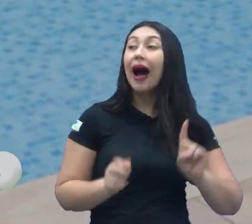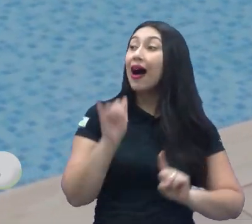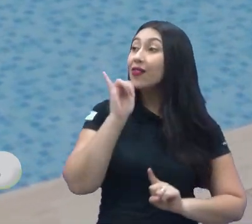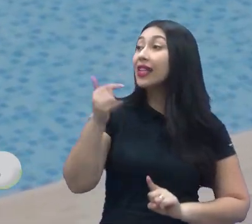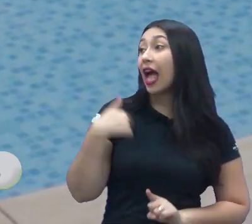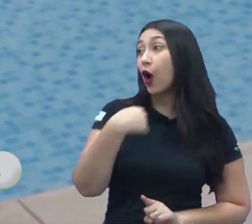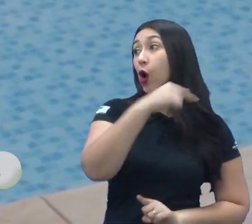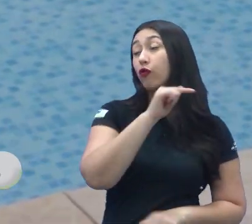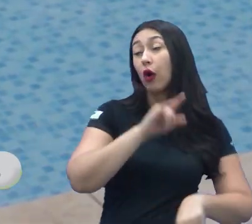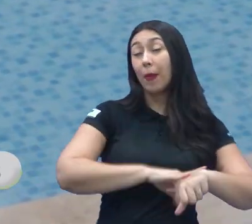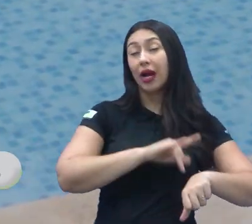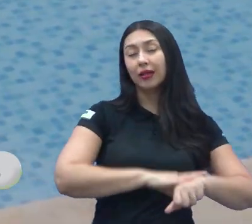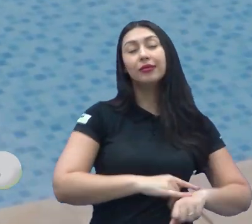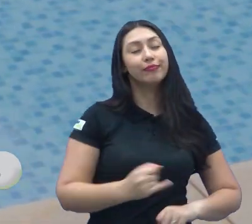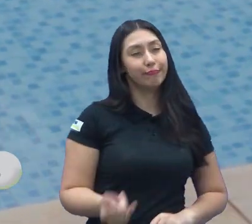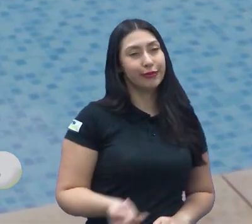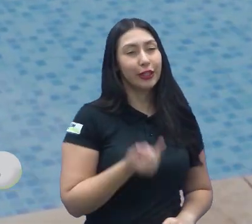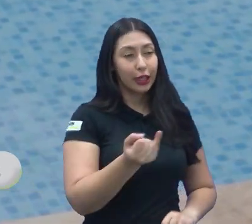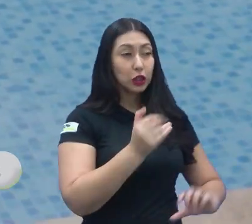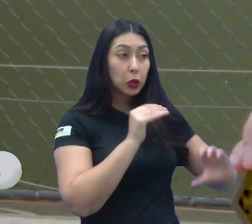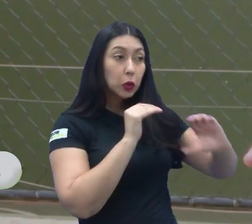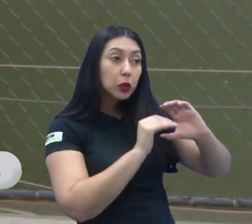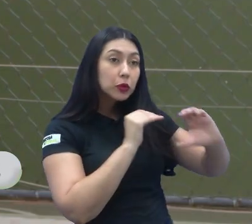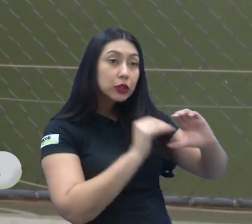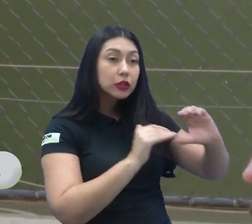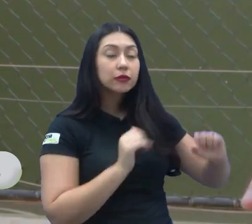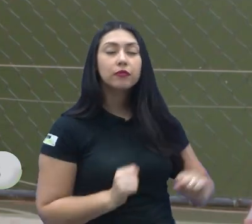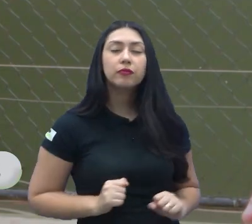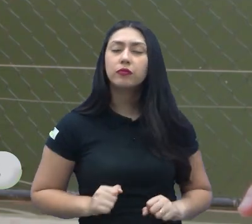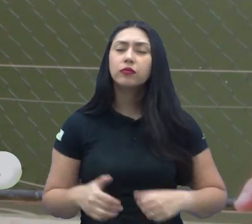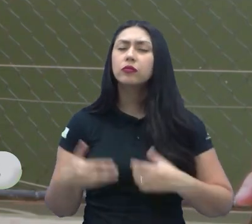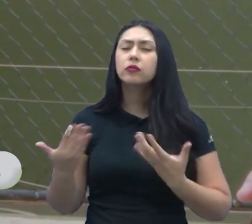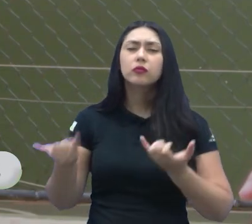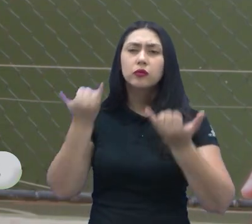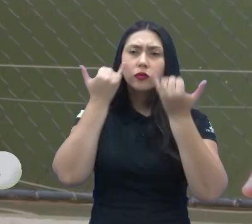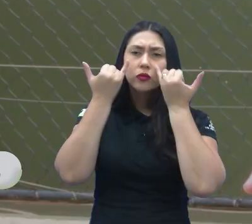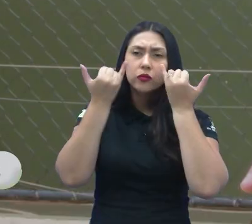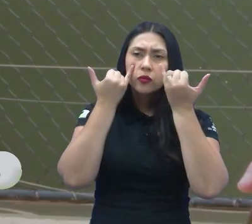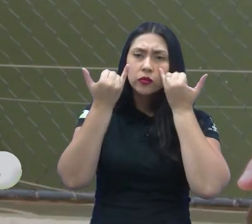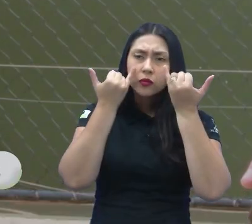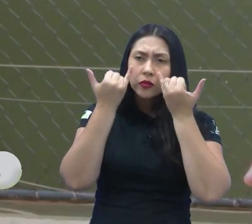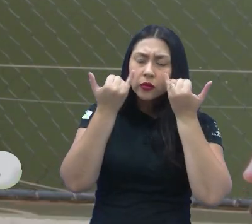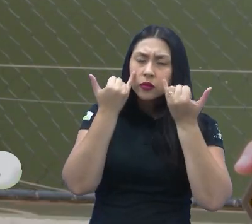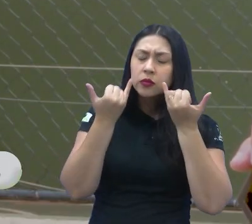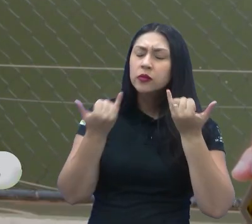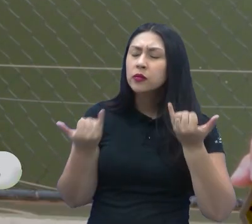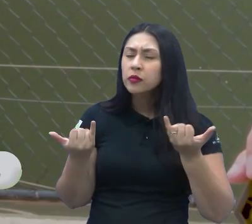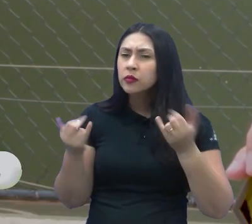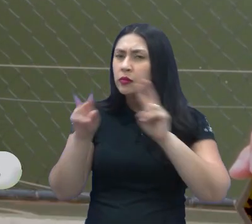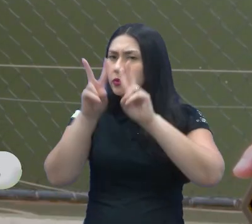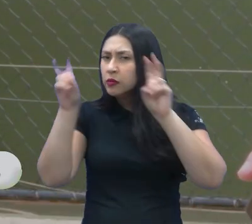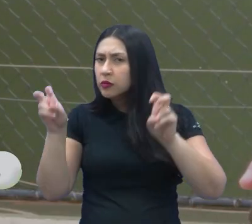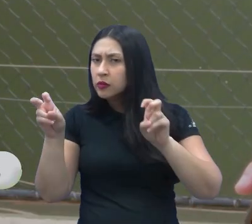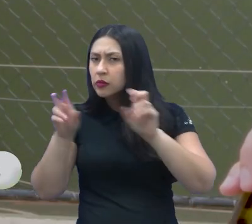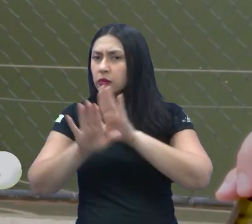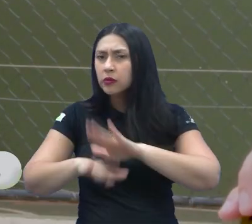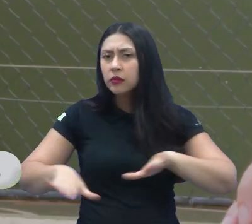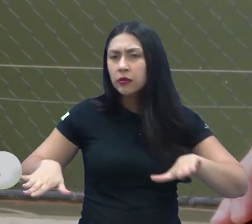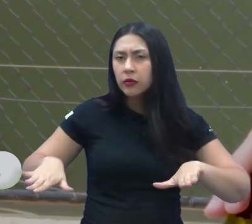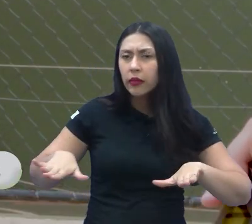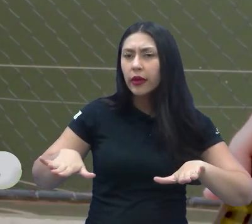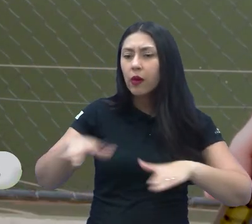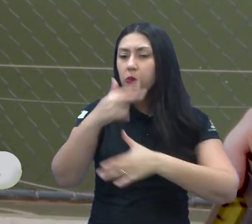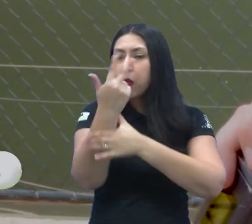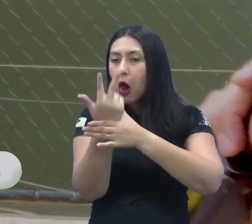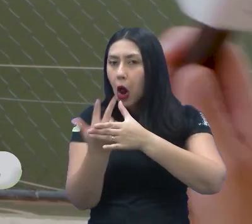sempre importante. Flávia, quais são os dados da Sobrasa em relação a crianças vítimas de afogamento que